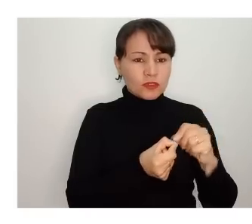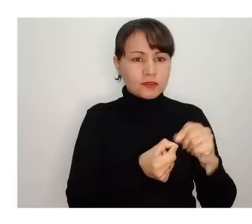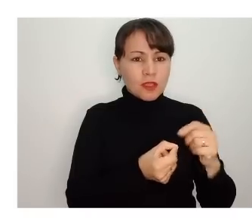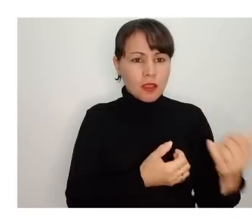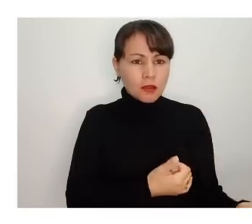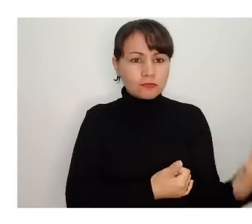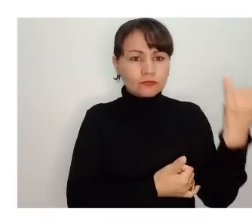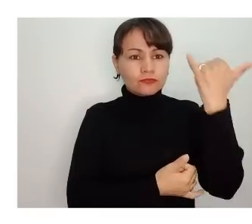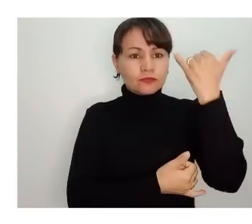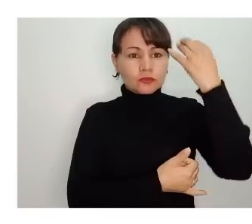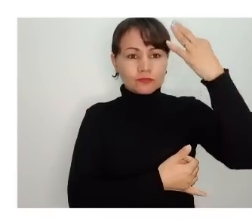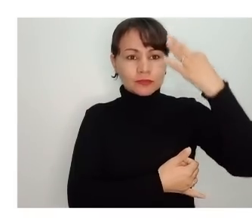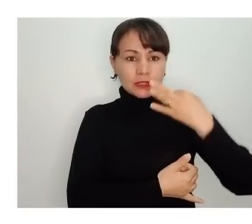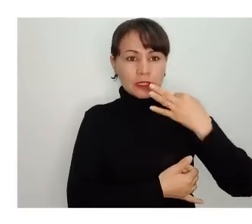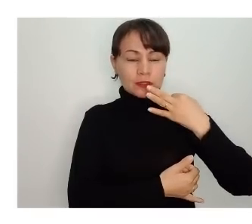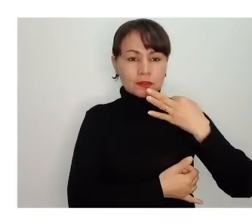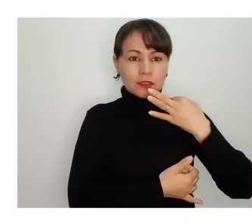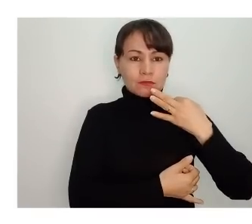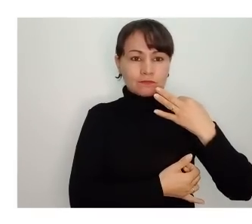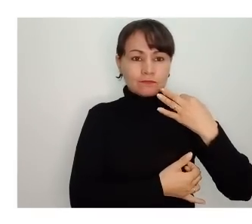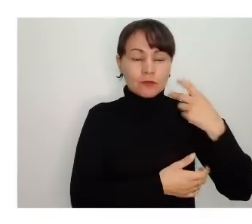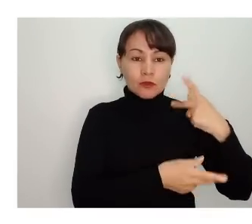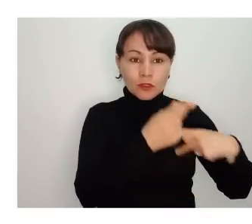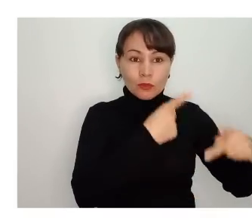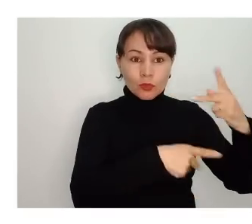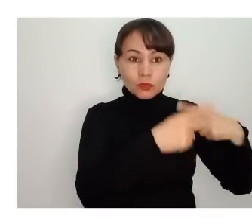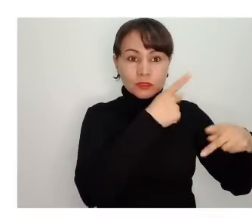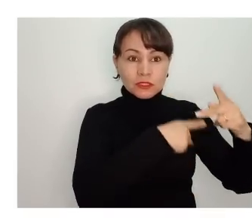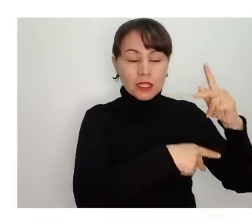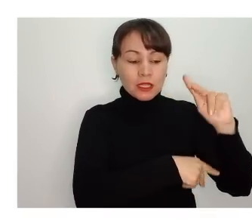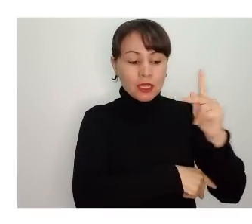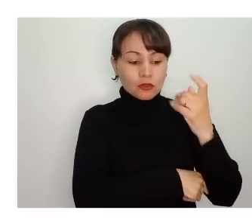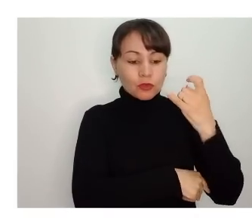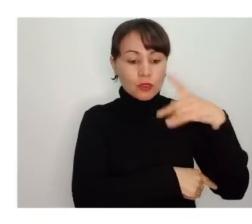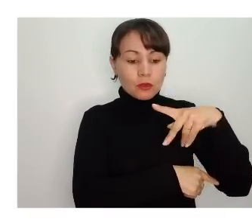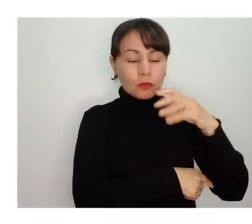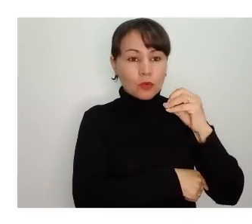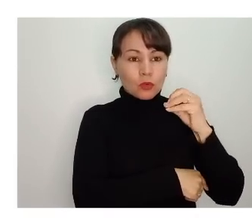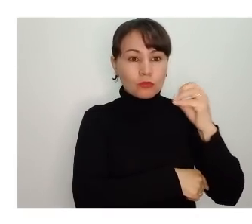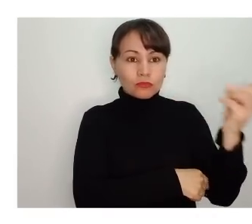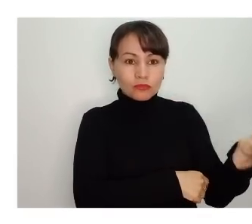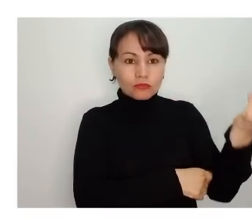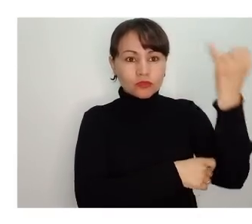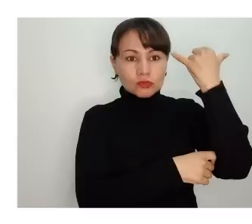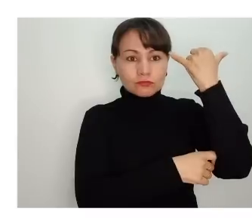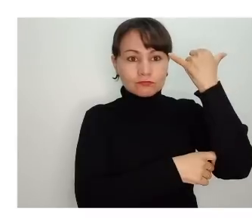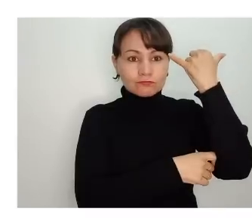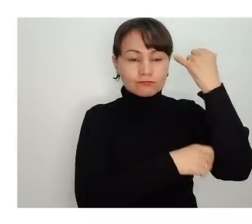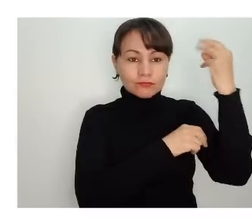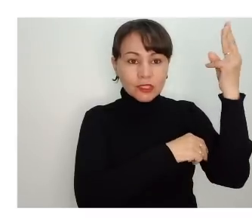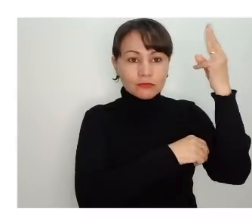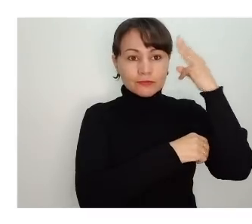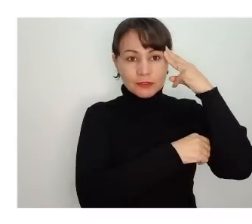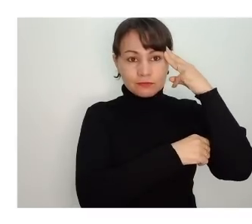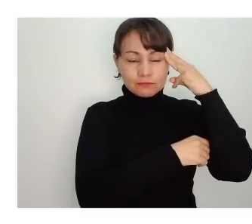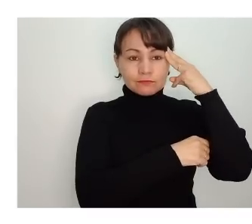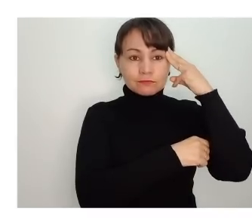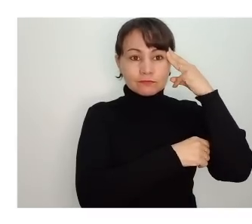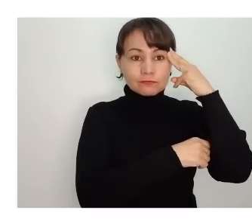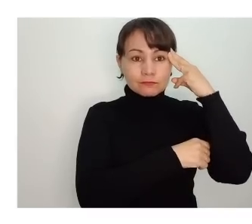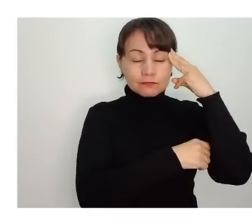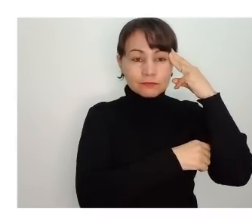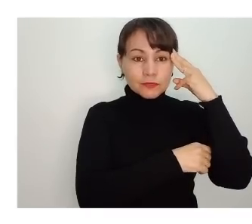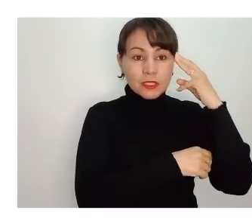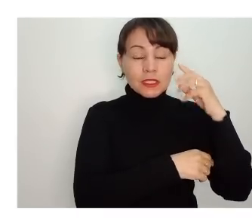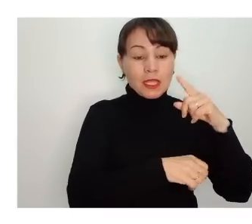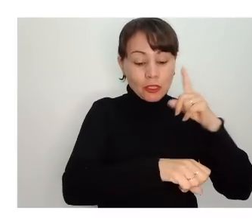consolidar as informações que vão ser processadas lá no hipocampo, que vão sair das regiões provisórias para ir para as regiões